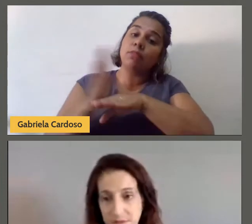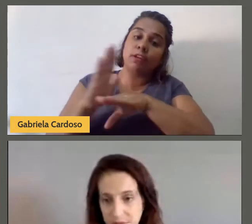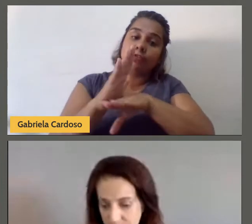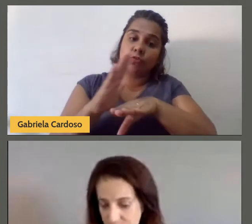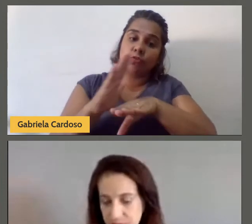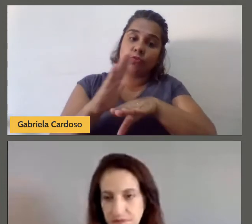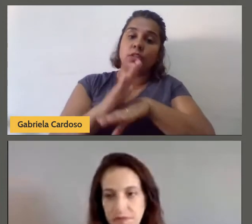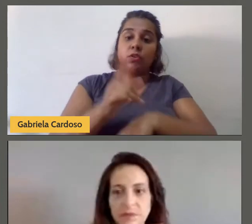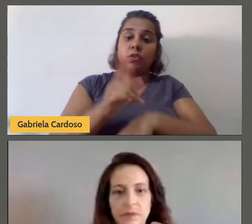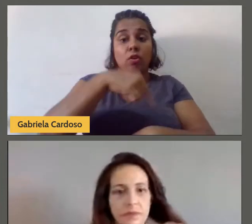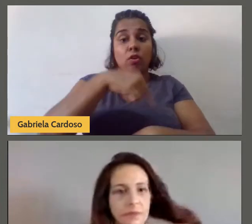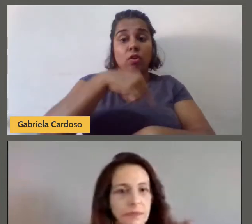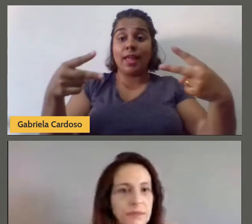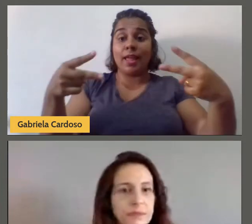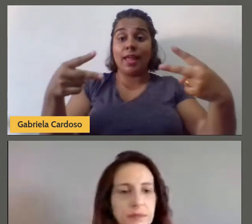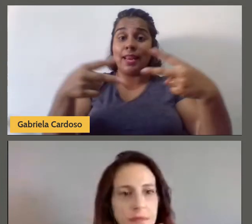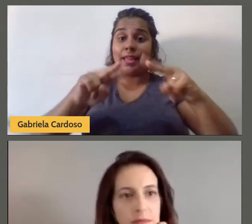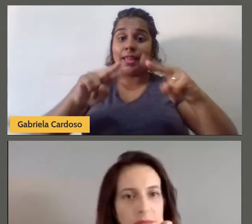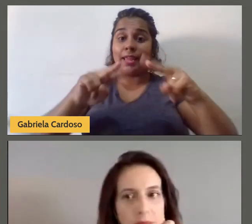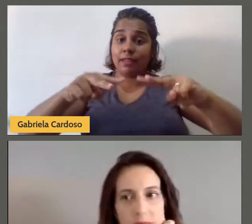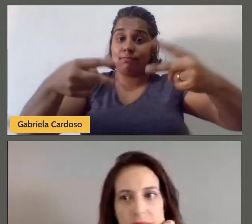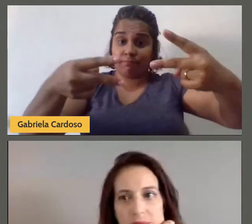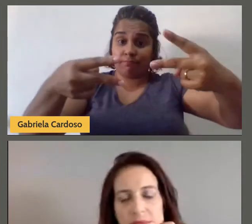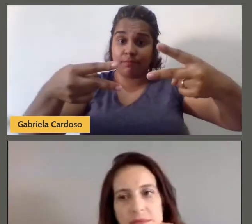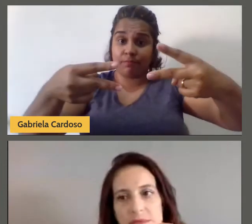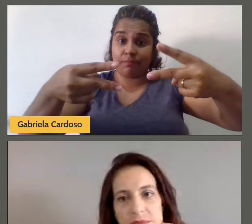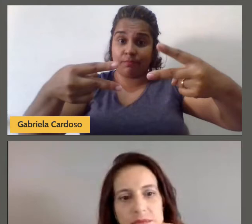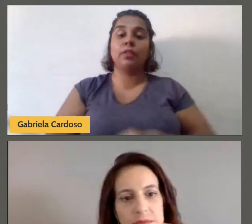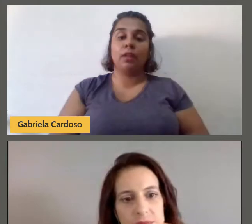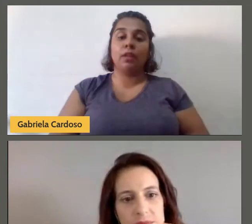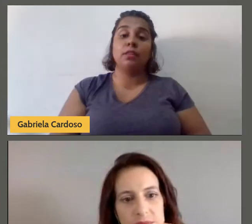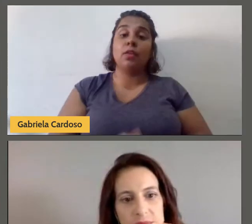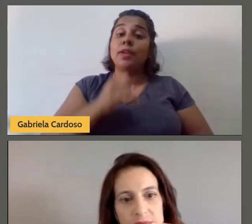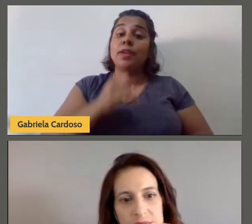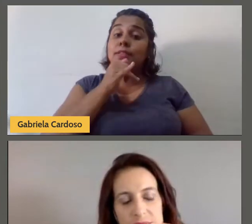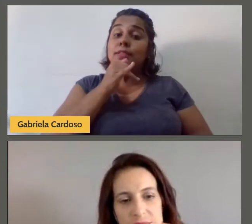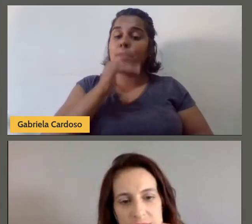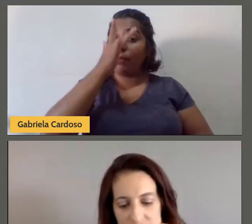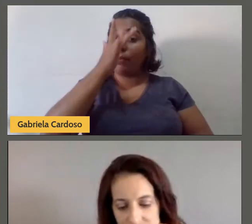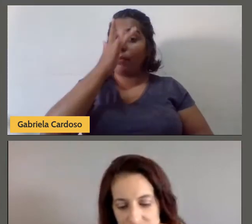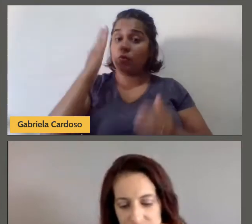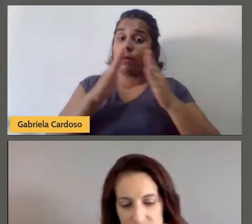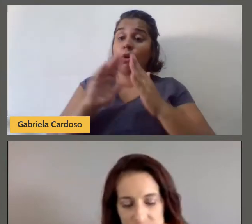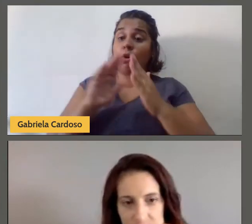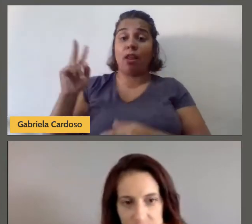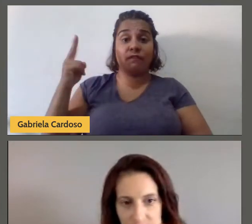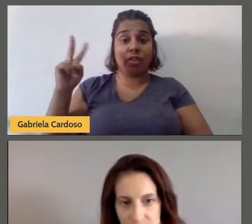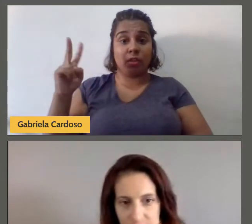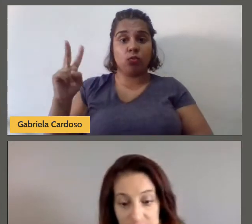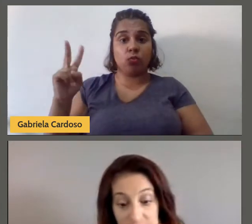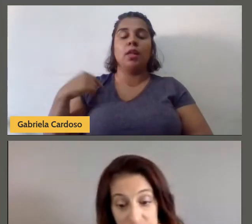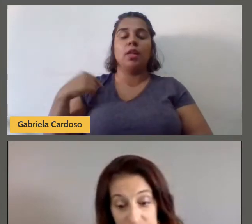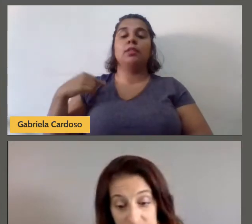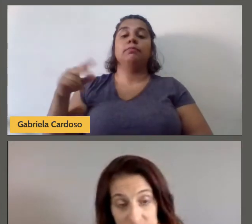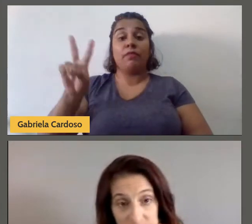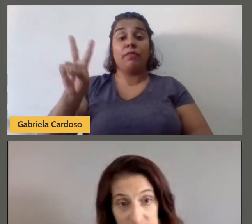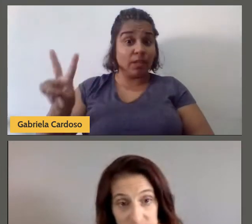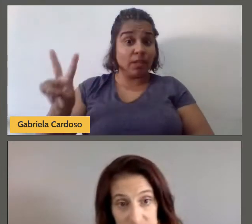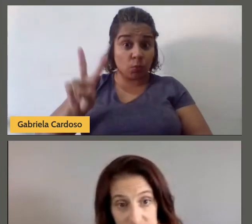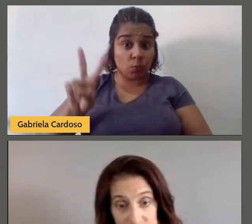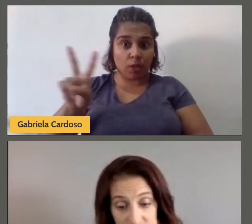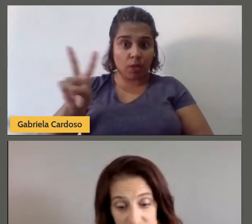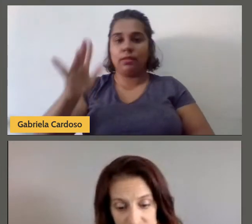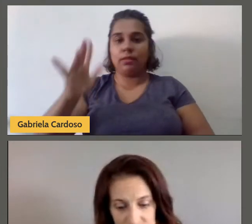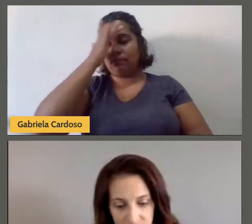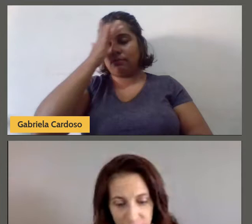legal. Dentro desse contexto de crise migratória da Venezuela, a gente deu uma capacitação de empreendedorismo super completa para